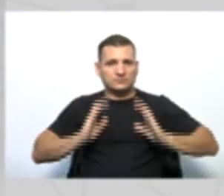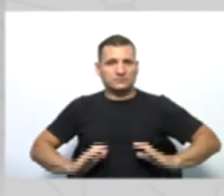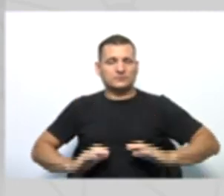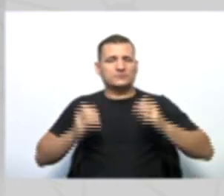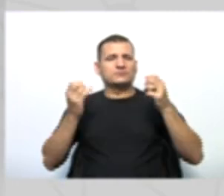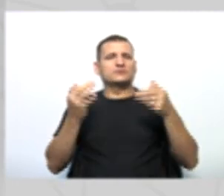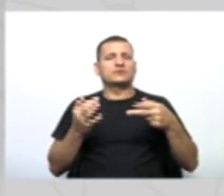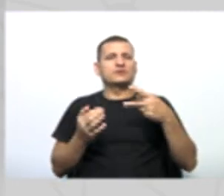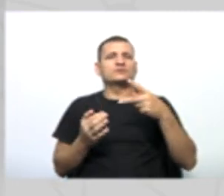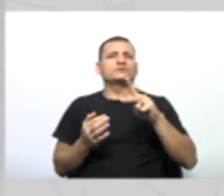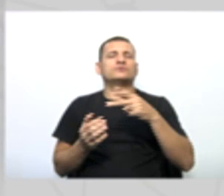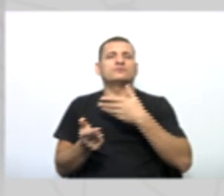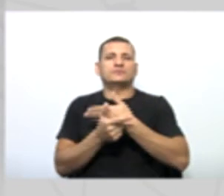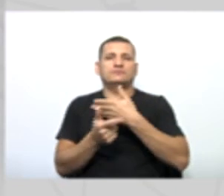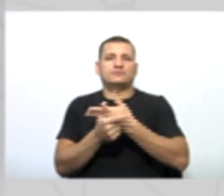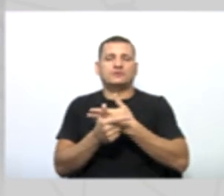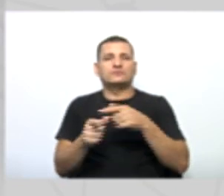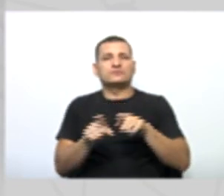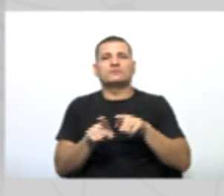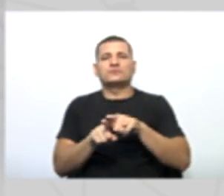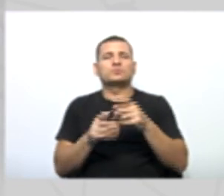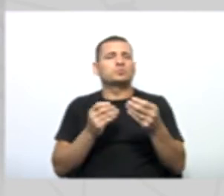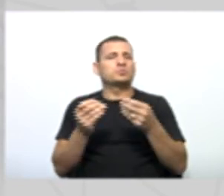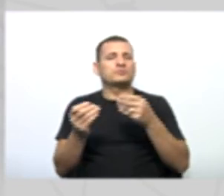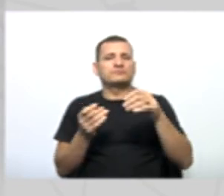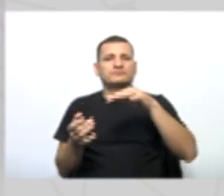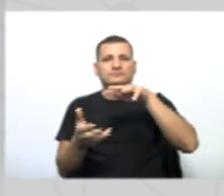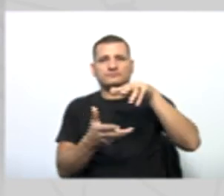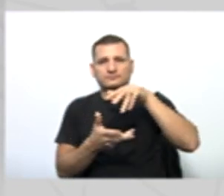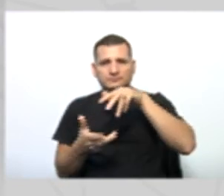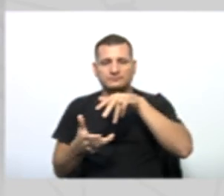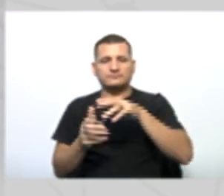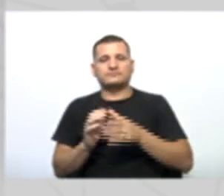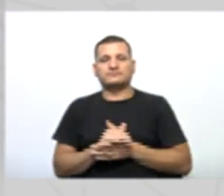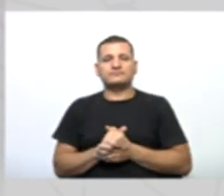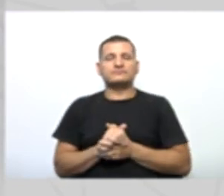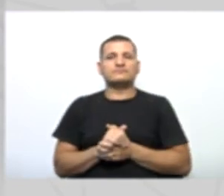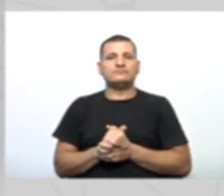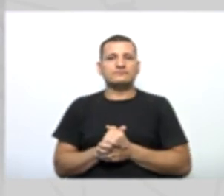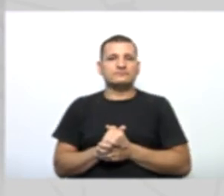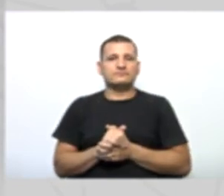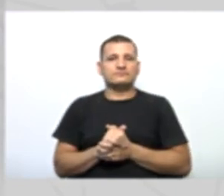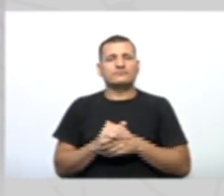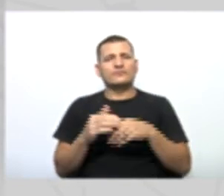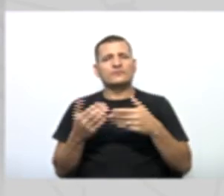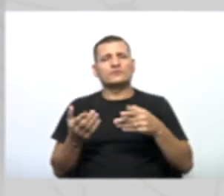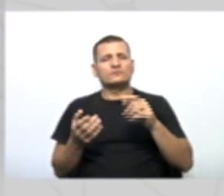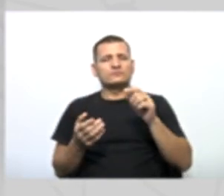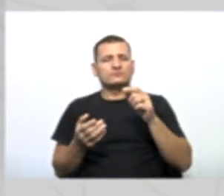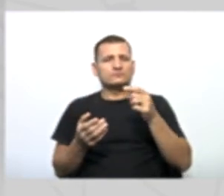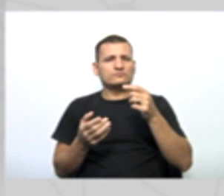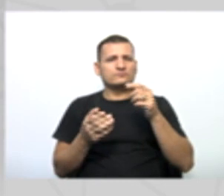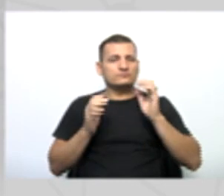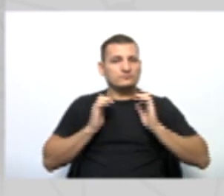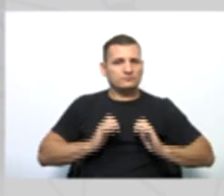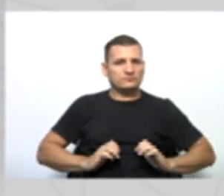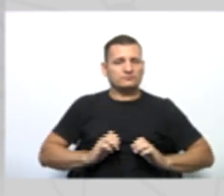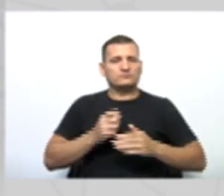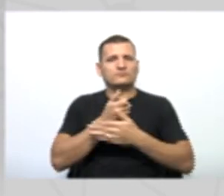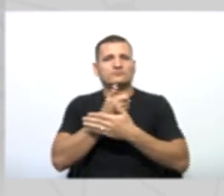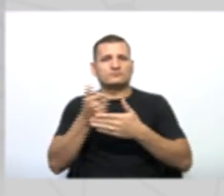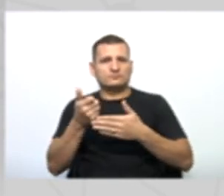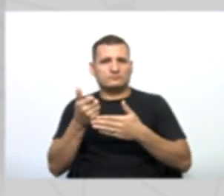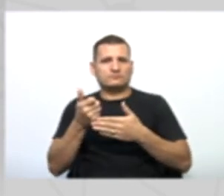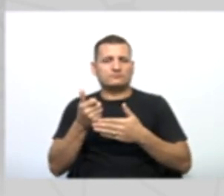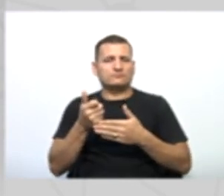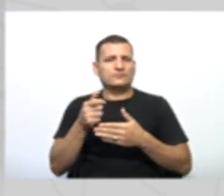o seu papel na ordem do mundo. O que isso quer dizer, gente? Ética e moral, a moralidade, não